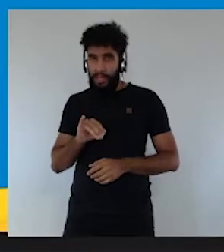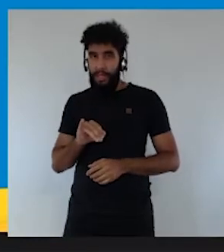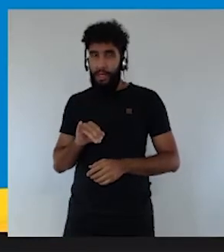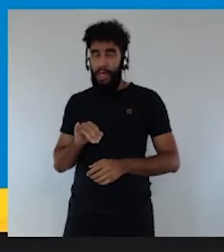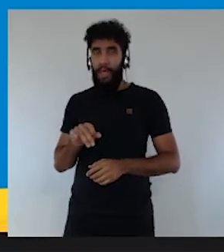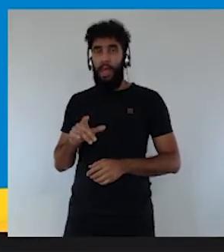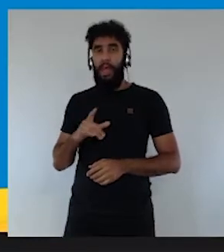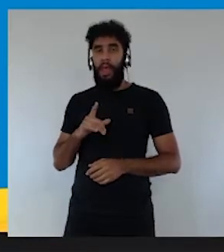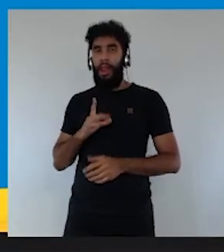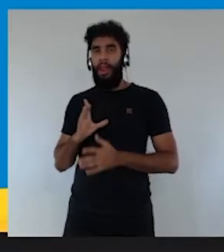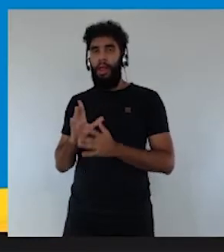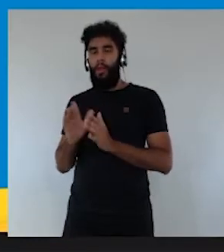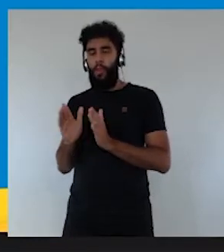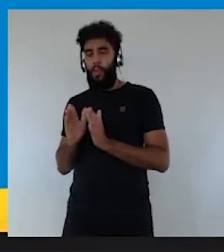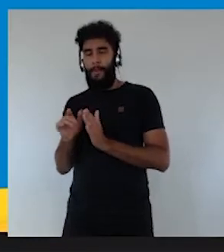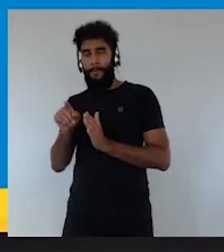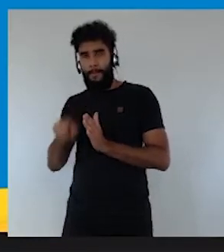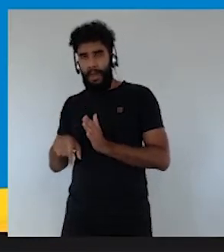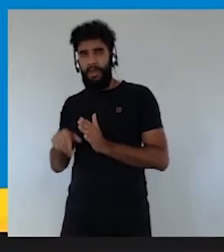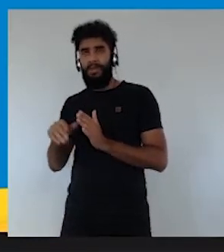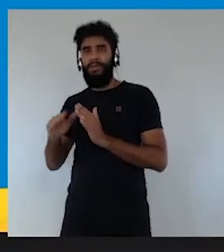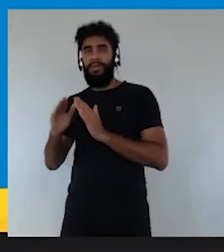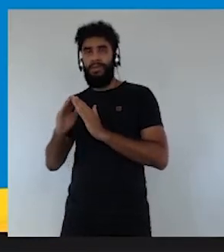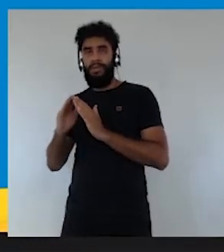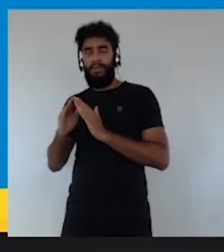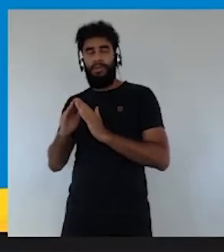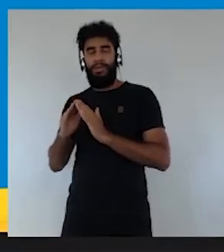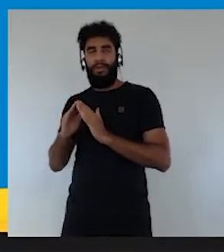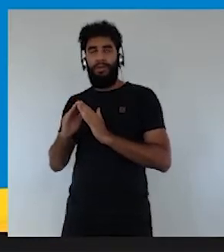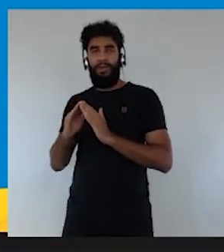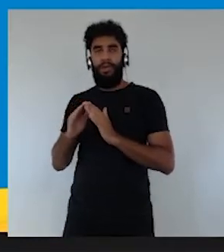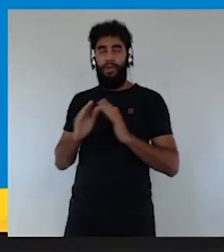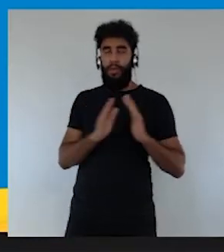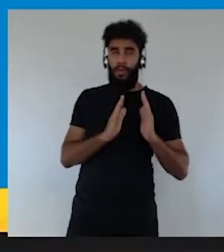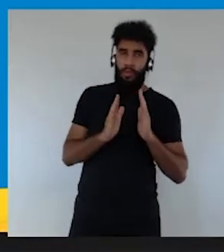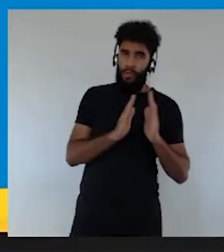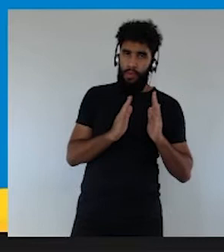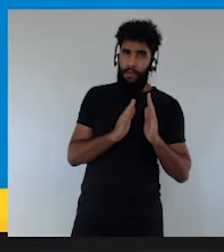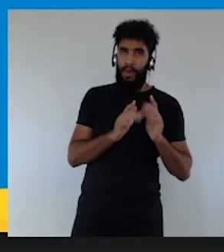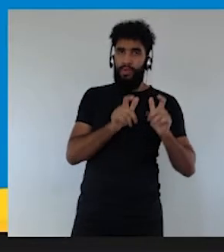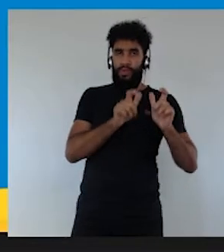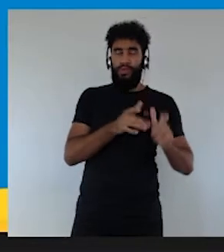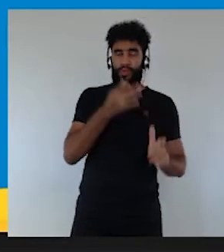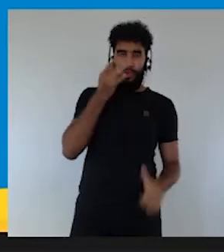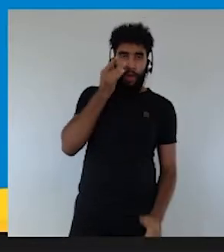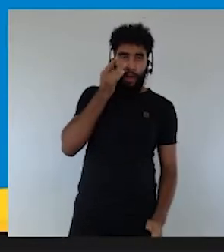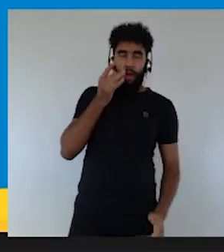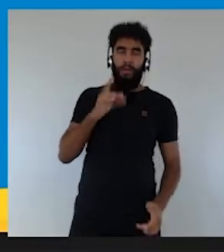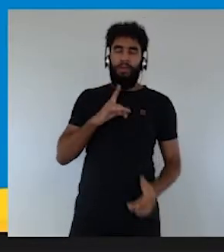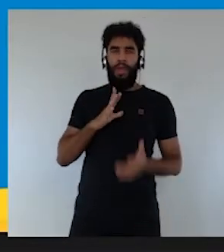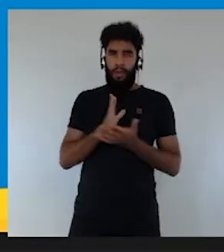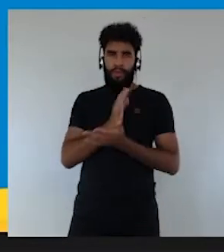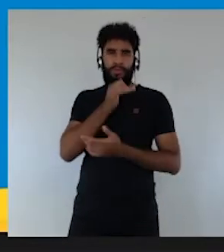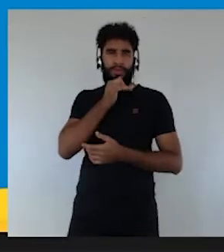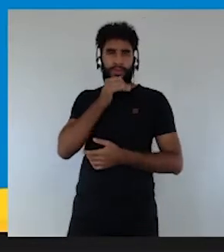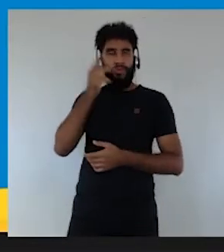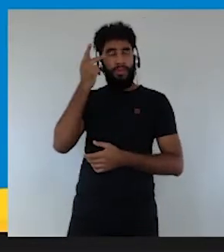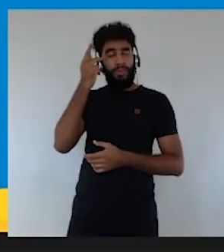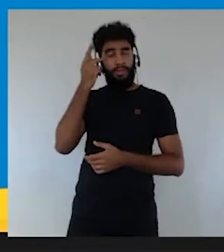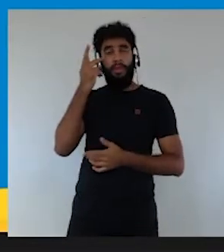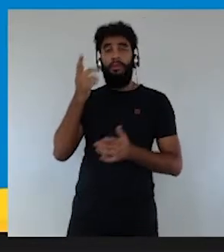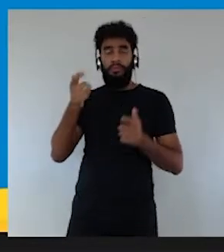tenho algumas partes, por exemplo, que estão em São Paulo, na sede de uma grande instituição de arbitragem, eu tenho outras partes que estão fora de São Paulo.